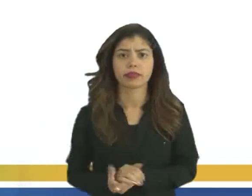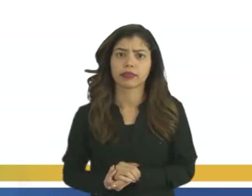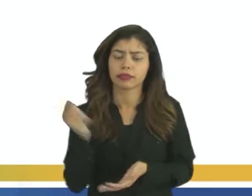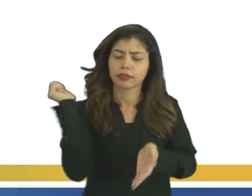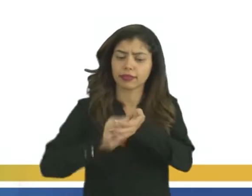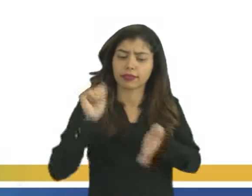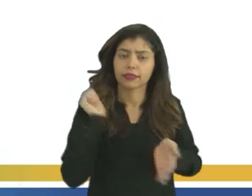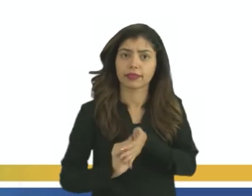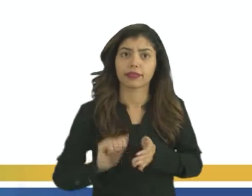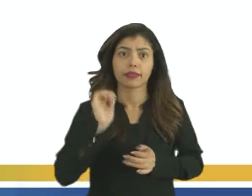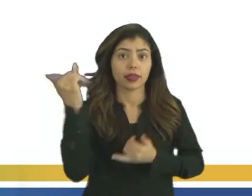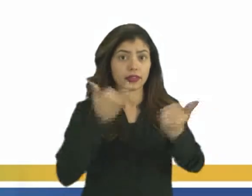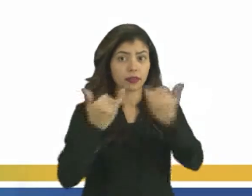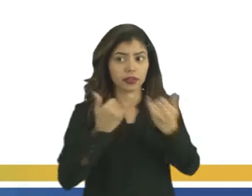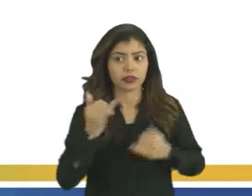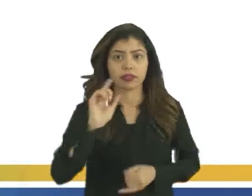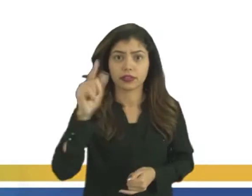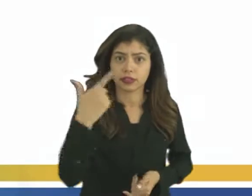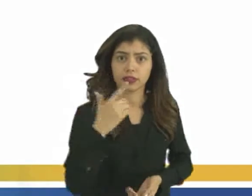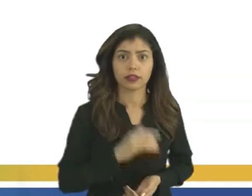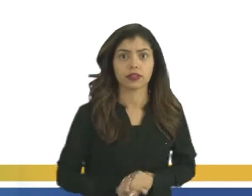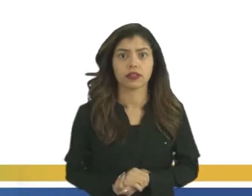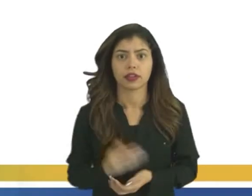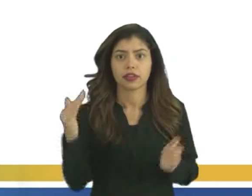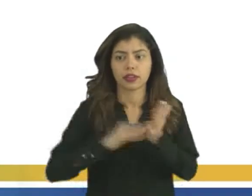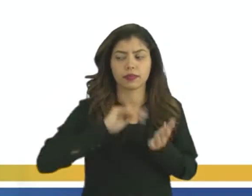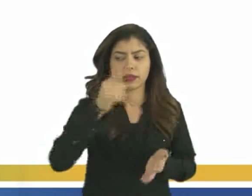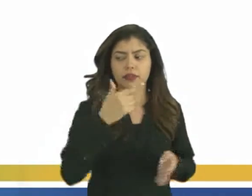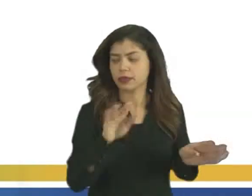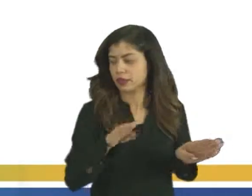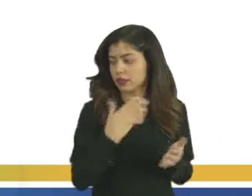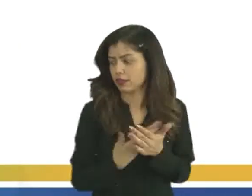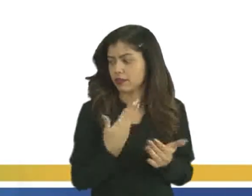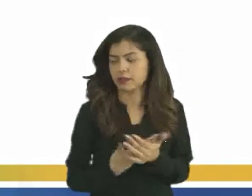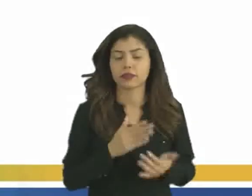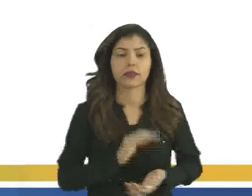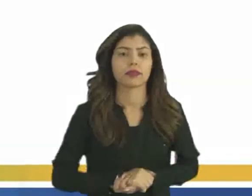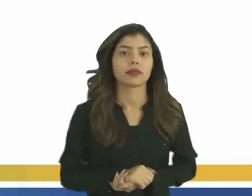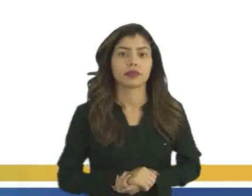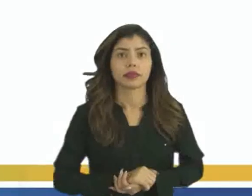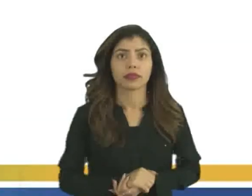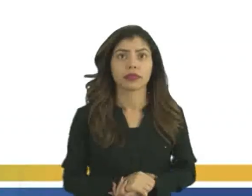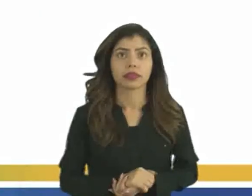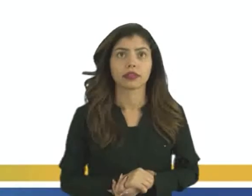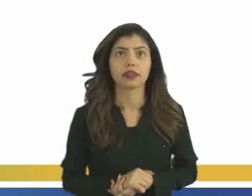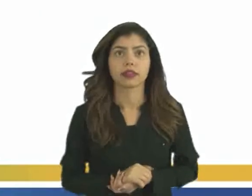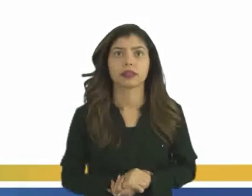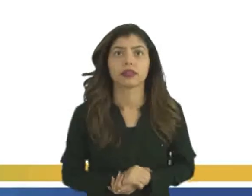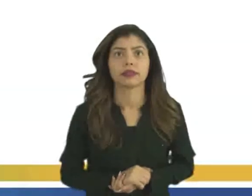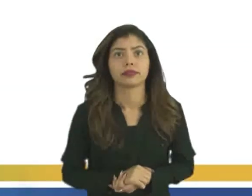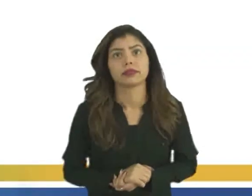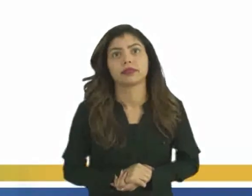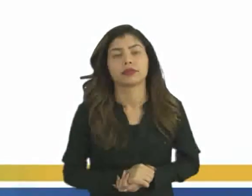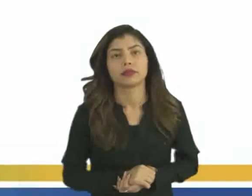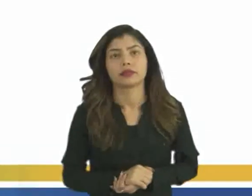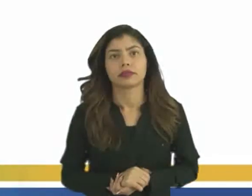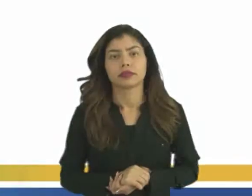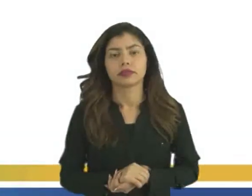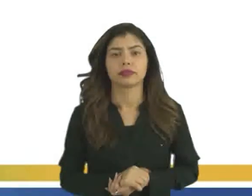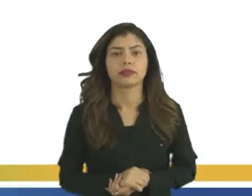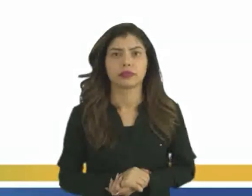assine nosso canal para mais antidoping nos quadrinhos e até a próxima quinta. Esse Nerdologia foi um oferecimento da